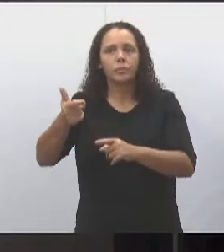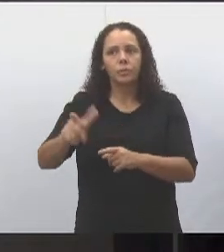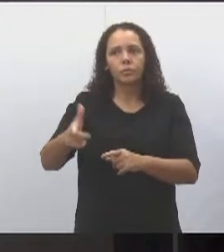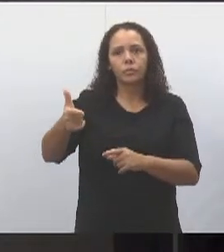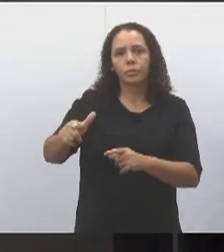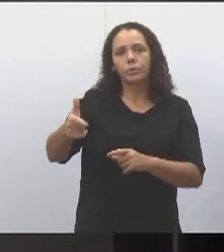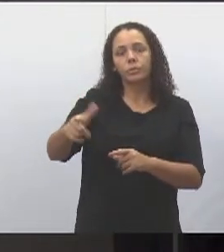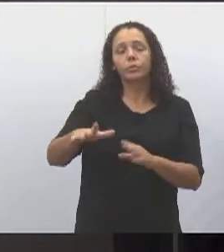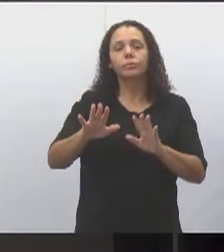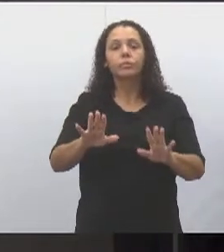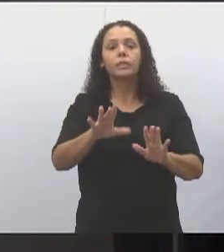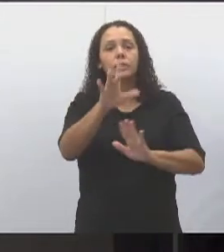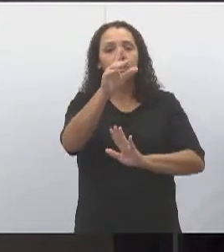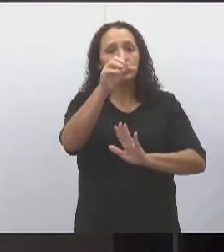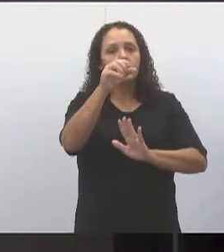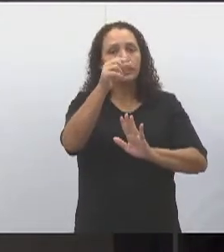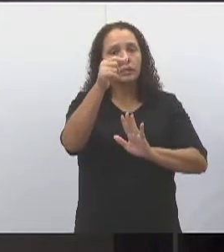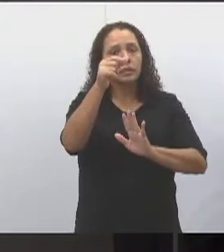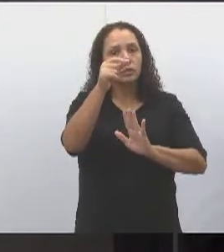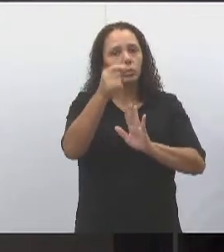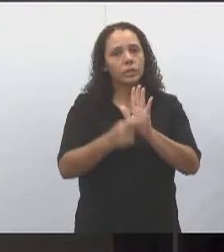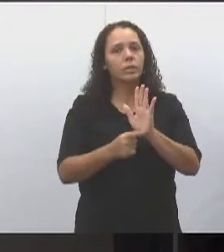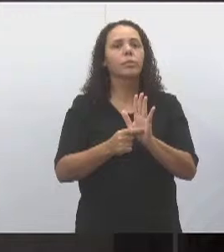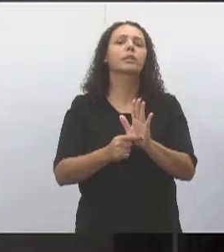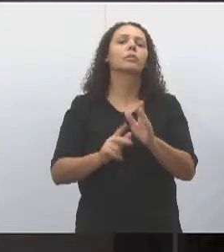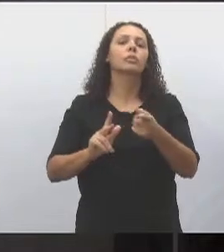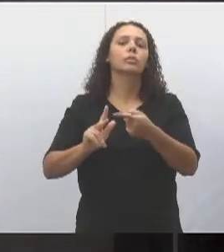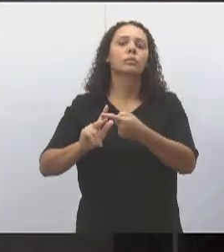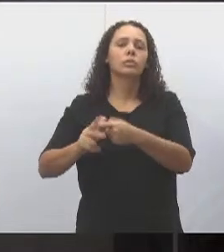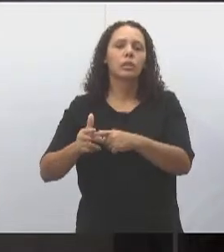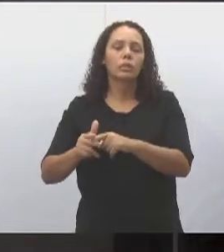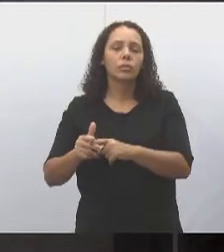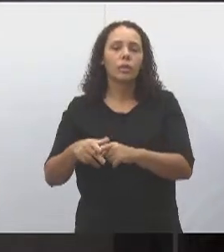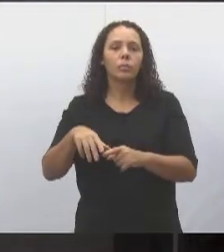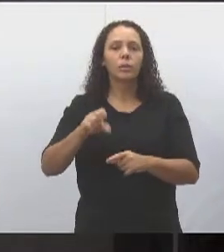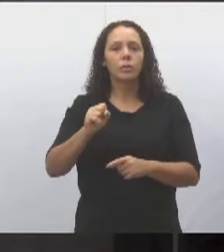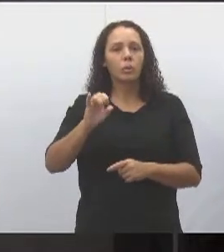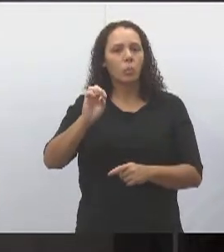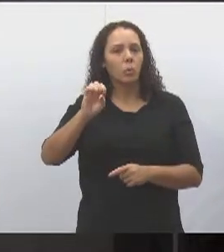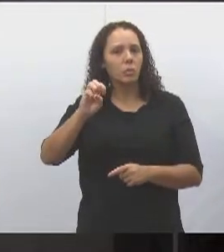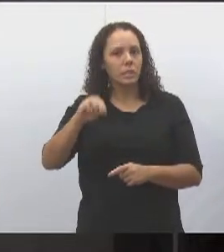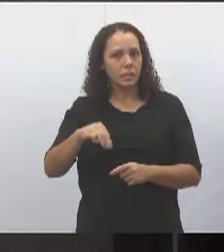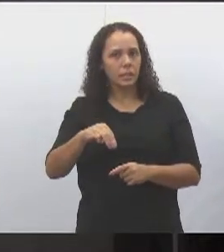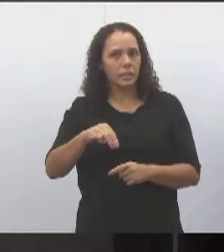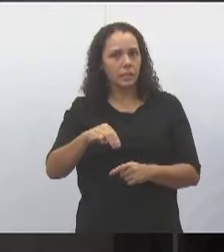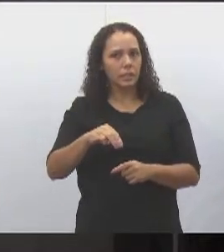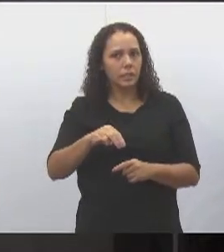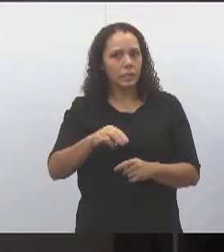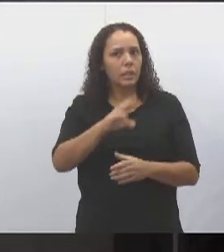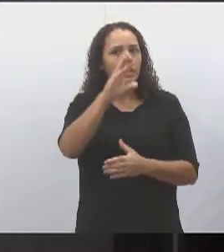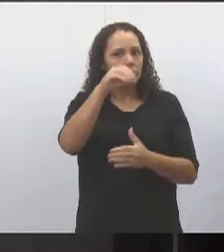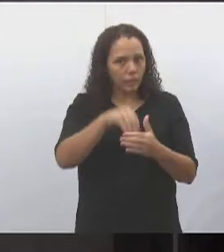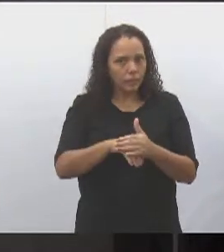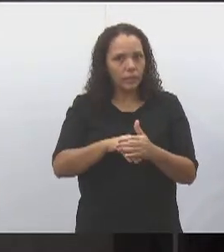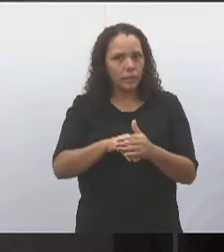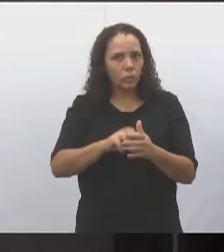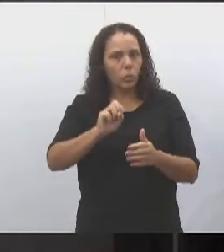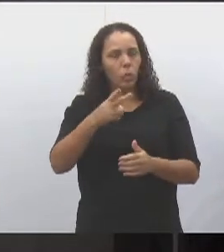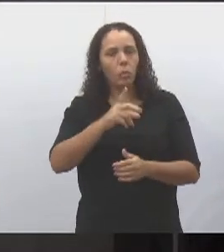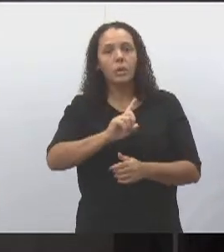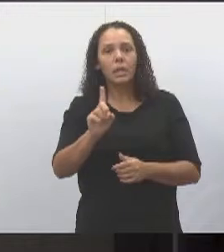reforma de manutenção, o SIM, o centro de imagem, laboratório não entra? Outra pergunta que eu tenho a